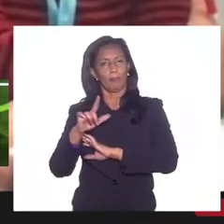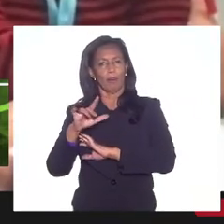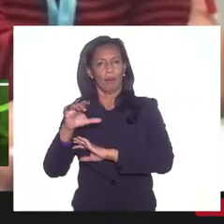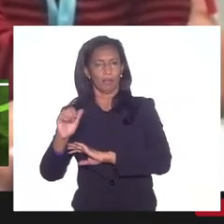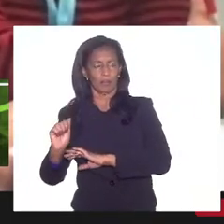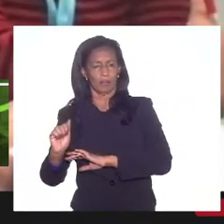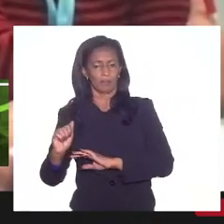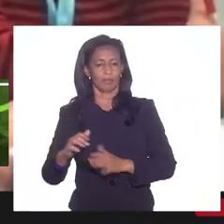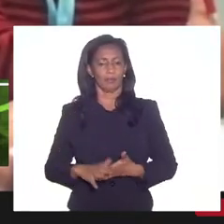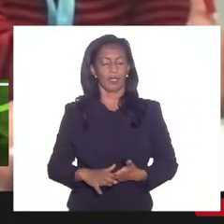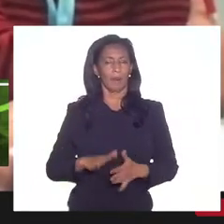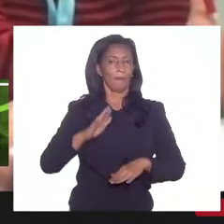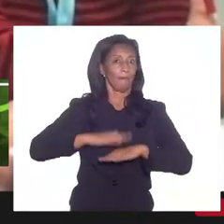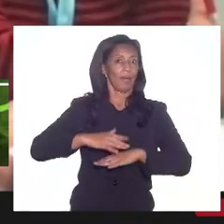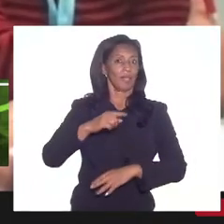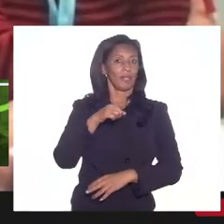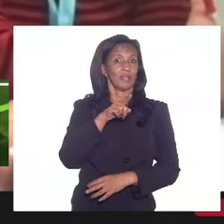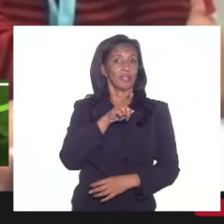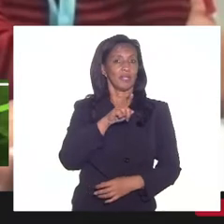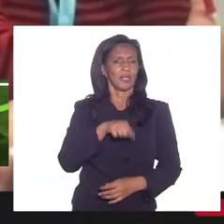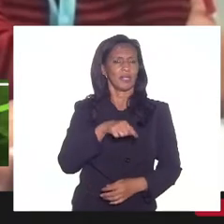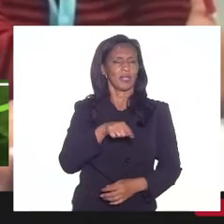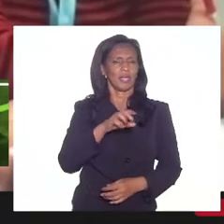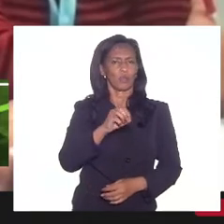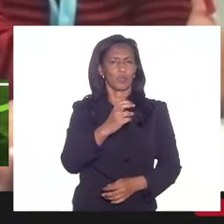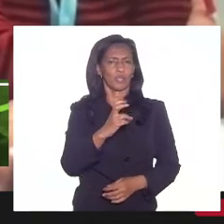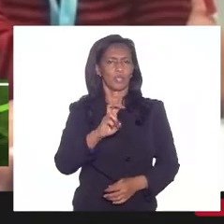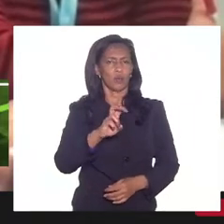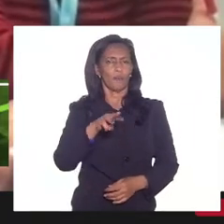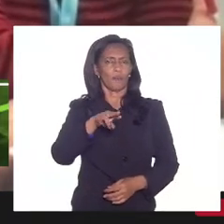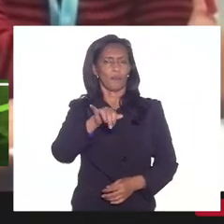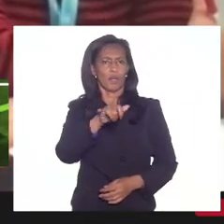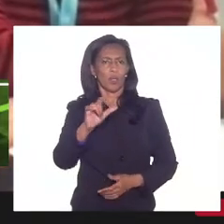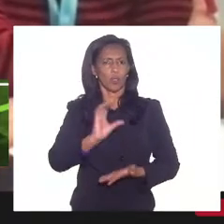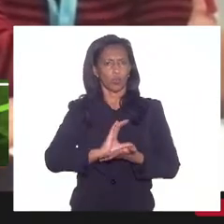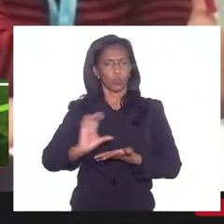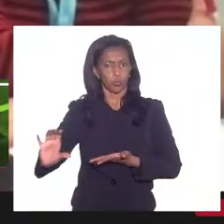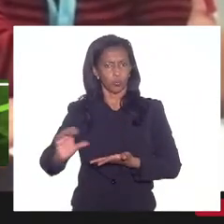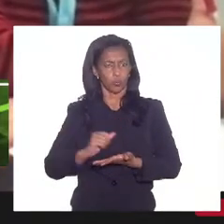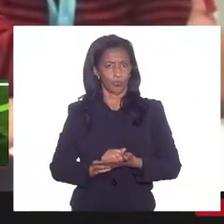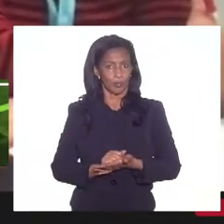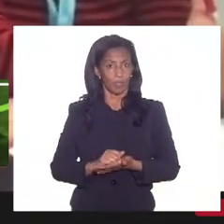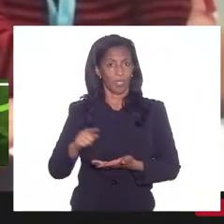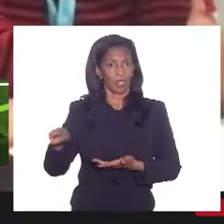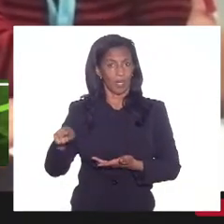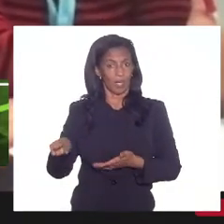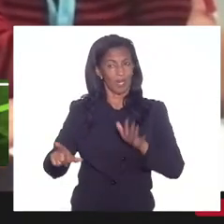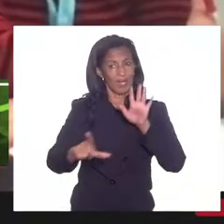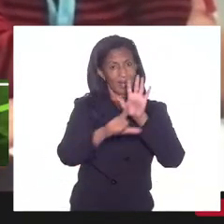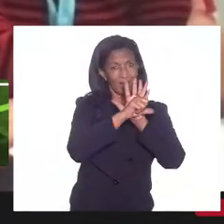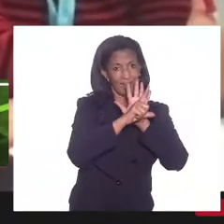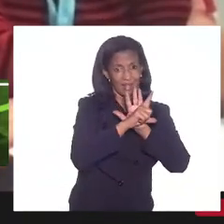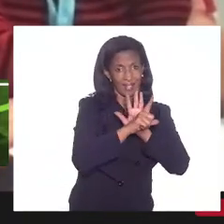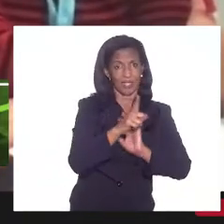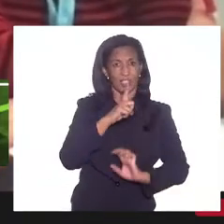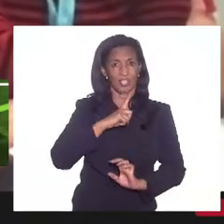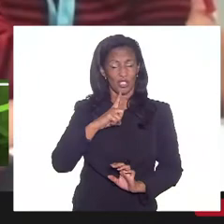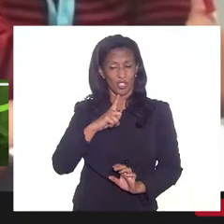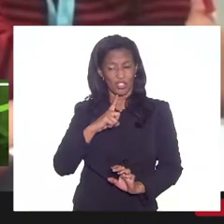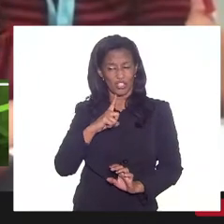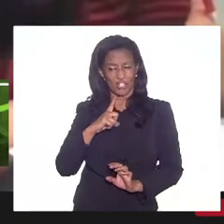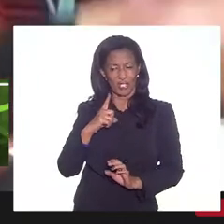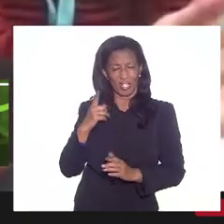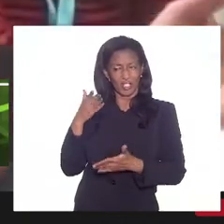mais de 105 milhões de recursos, e aí, na operacionalização da Lei Aldir Blanc, nós tínhamos a expectativa